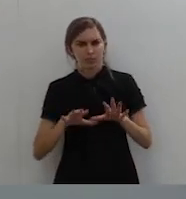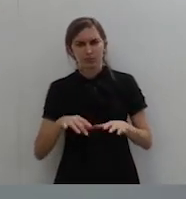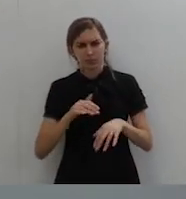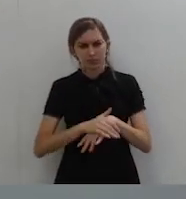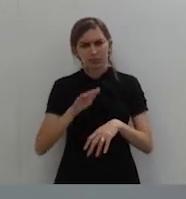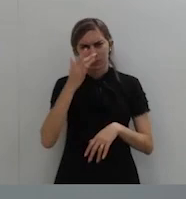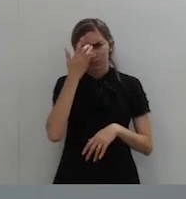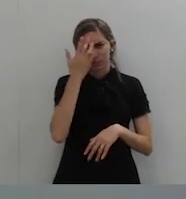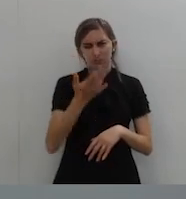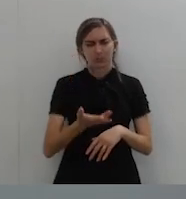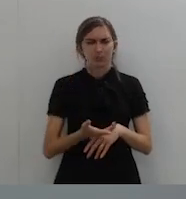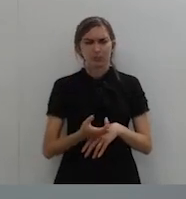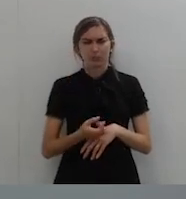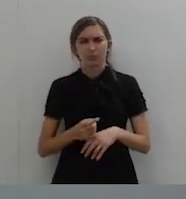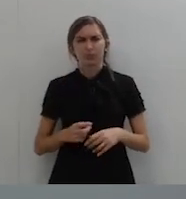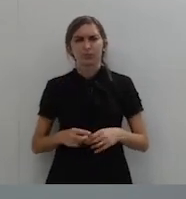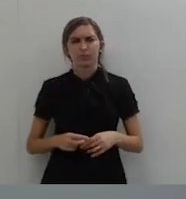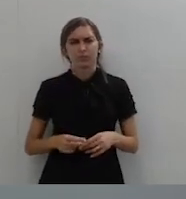mais fácil?